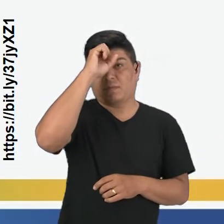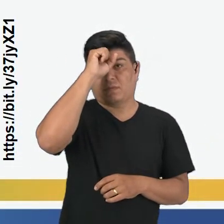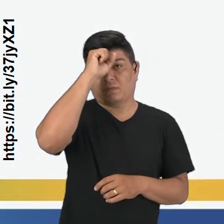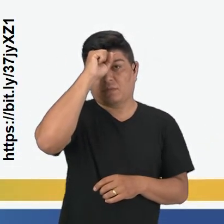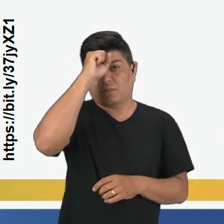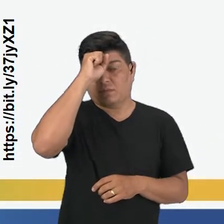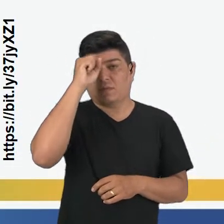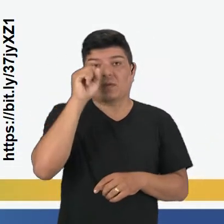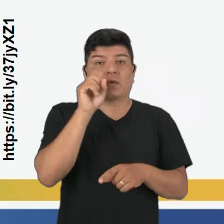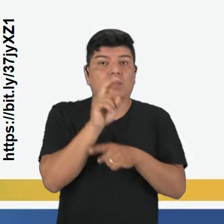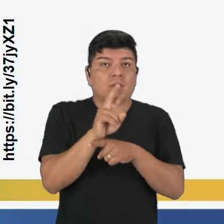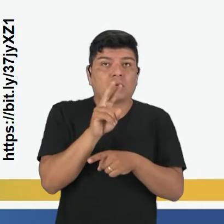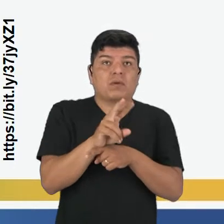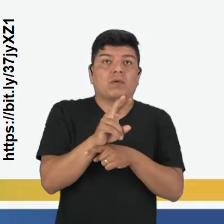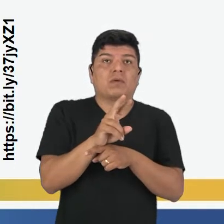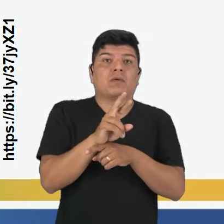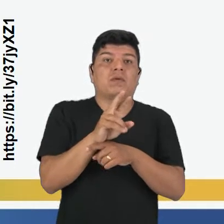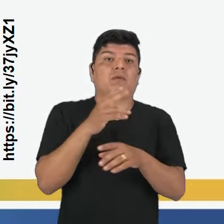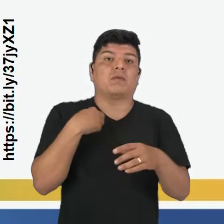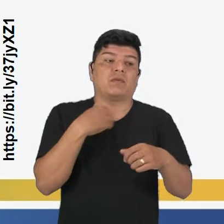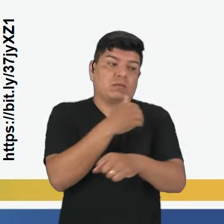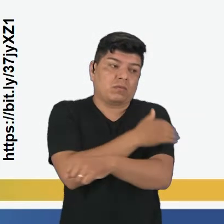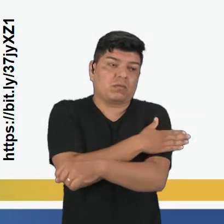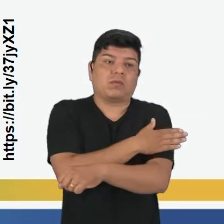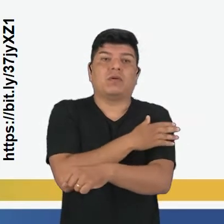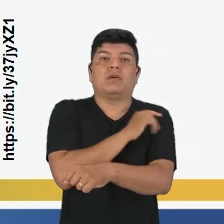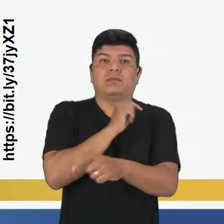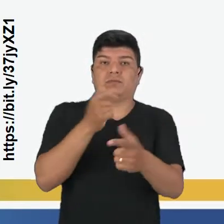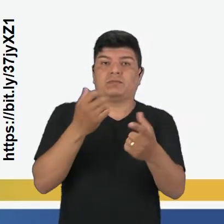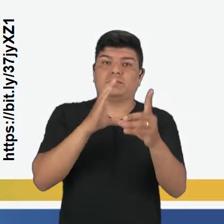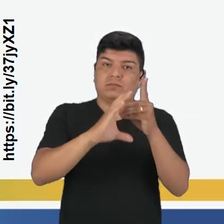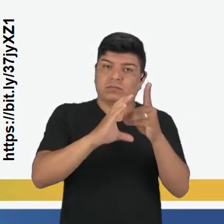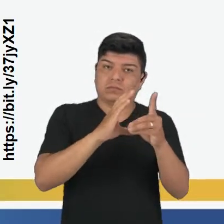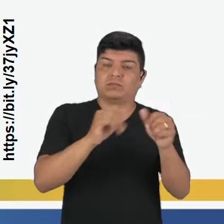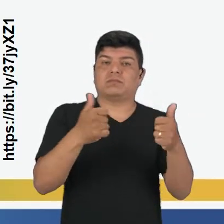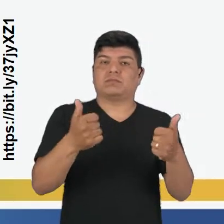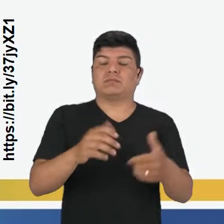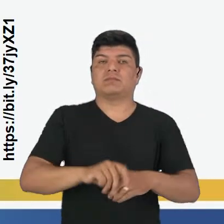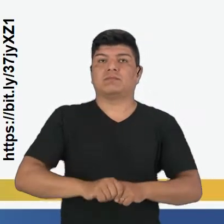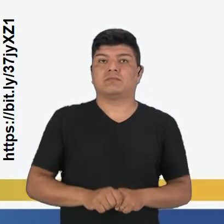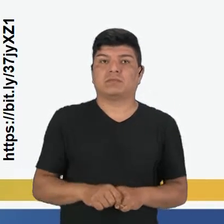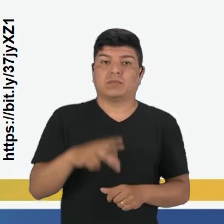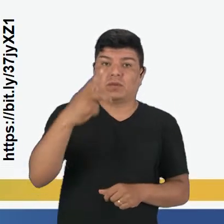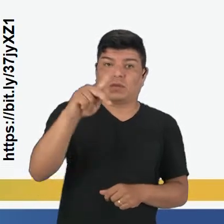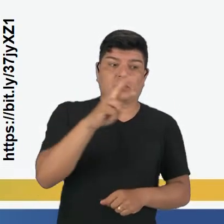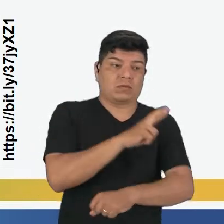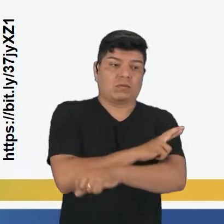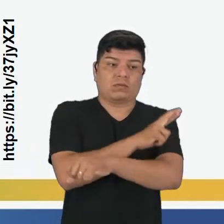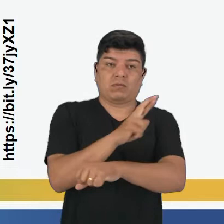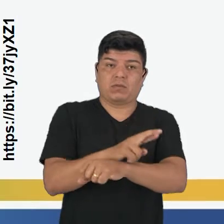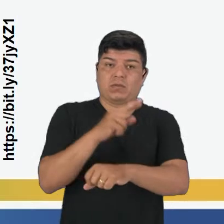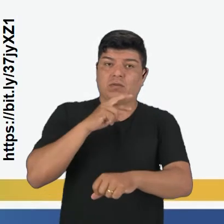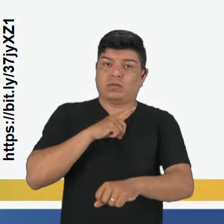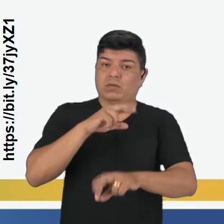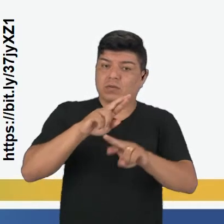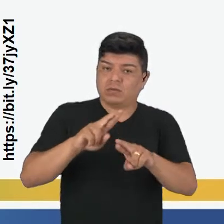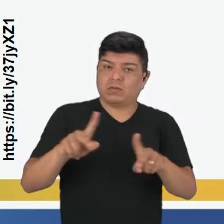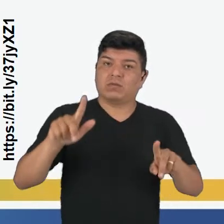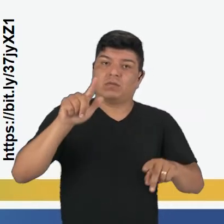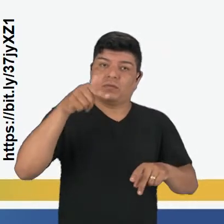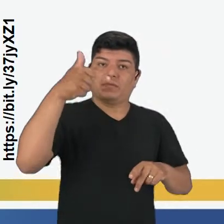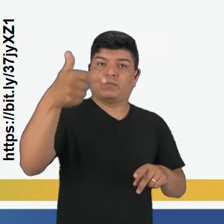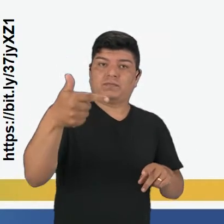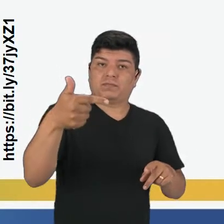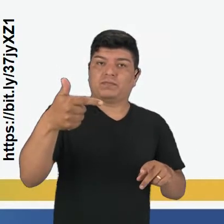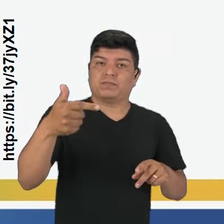aprender cuidado com a discriminação de um determinado ritual. Sua religião tem um rito diferente daquela,